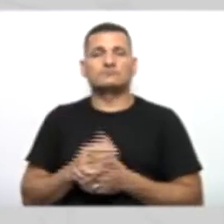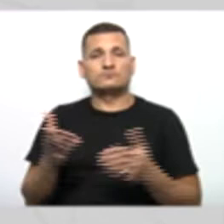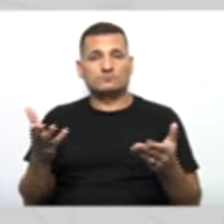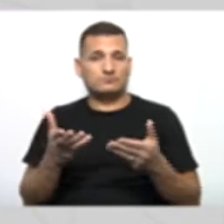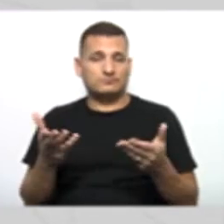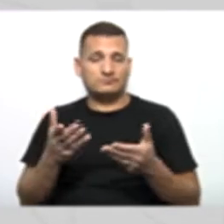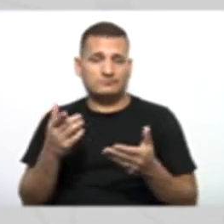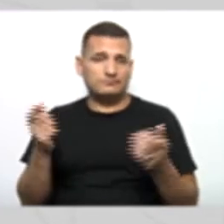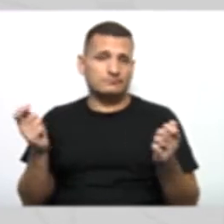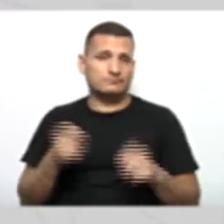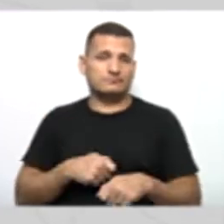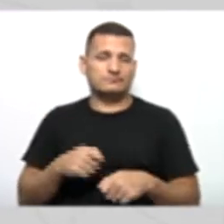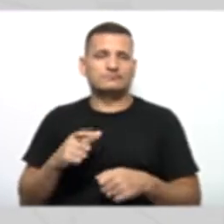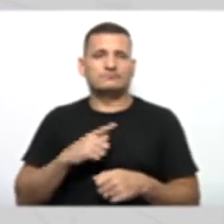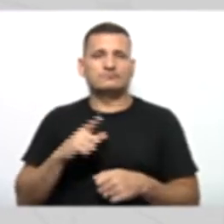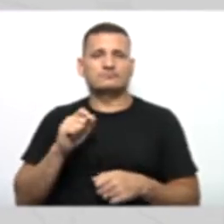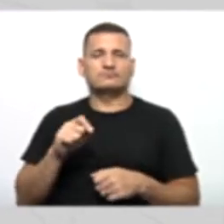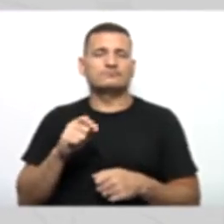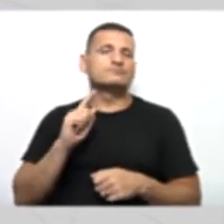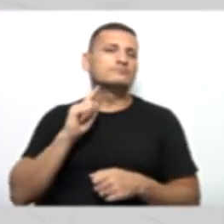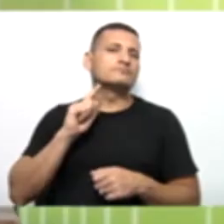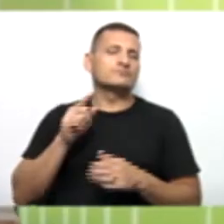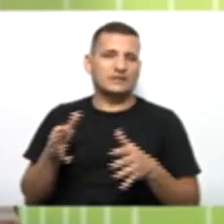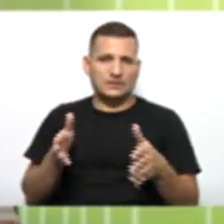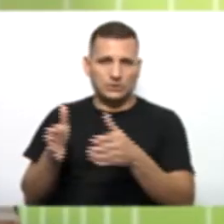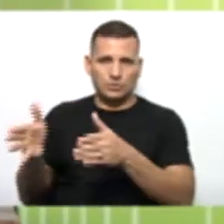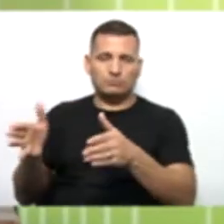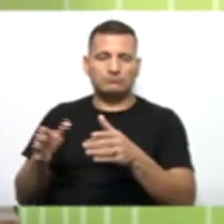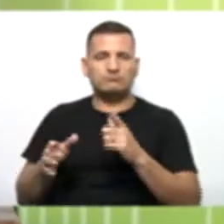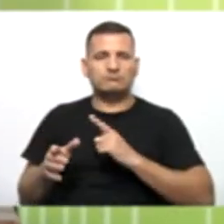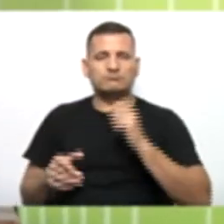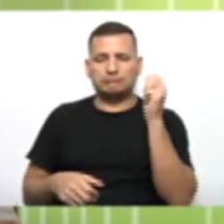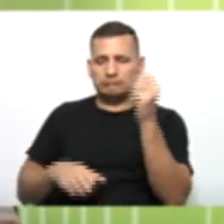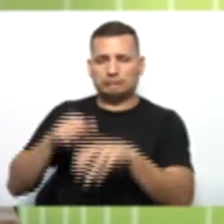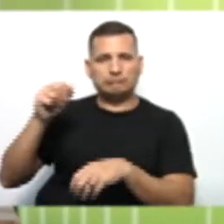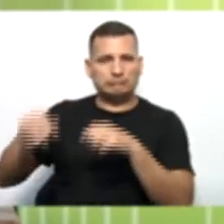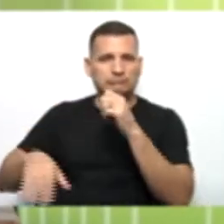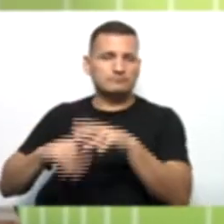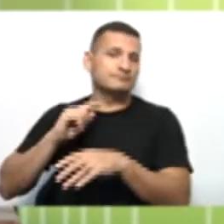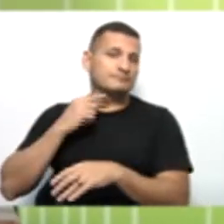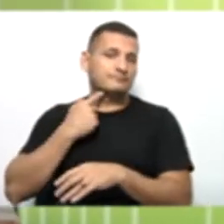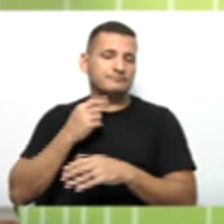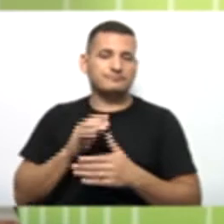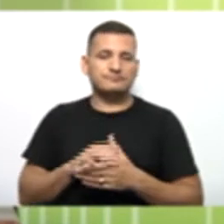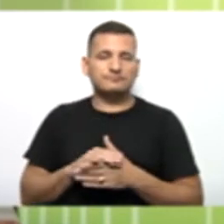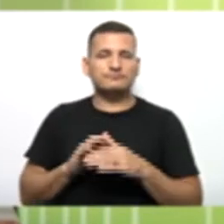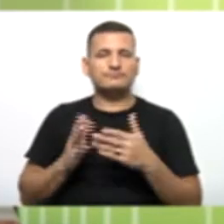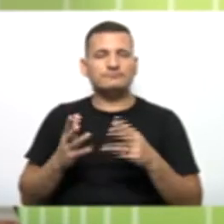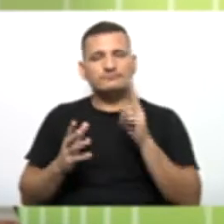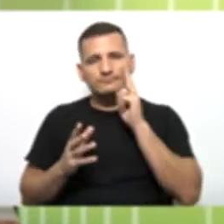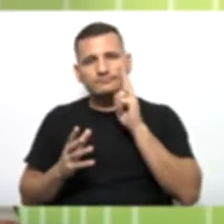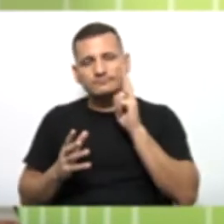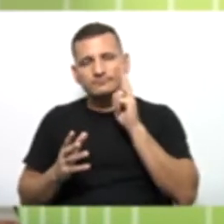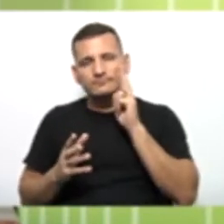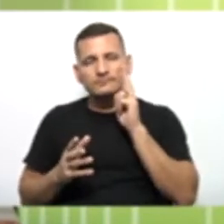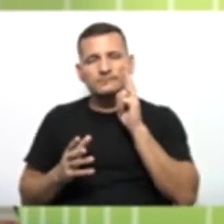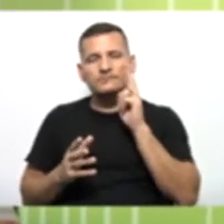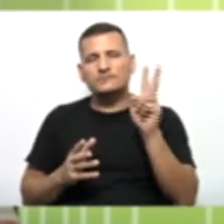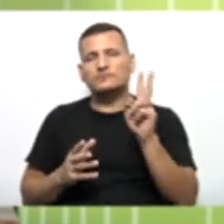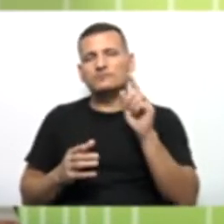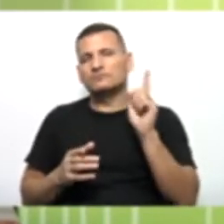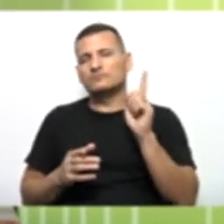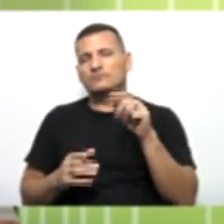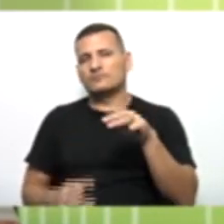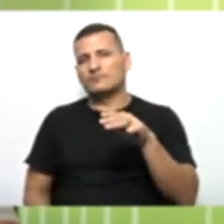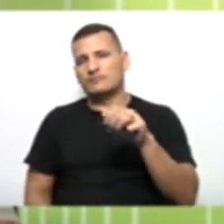também um potencial de poluir rios muito grande. Nós ouvimos há algum tempo falar da barragem de Mariana, que contaminou um rio